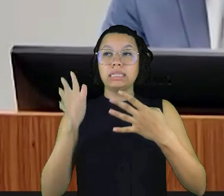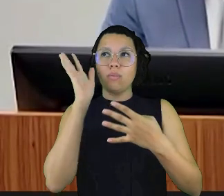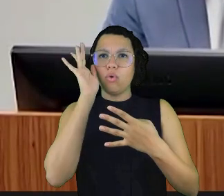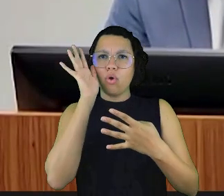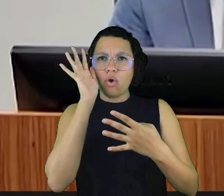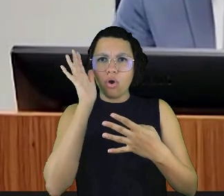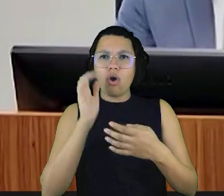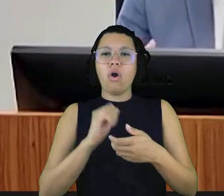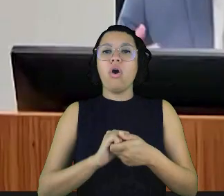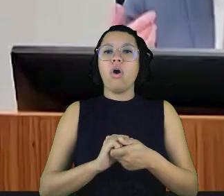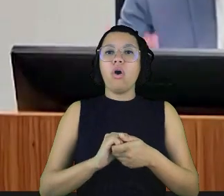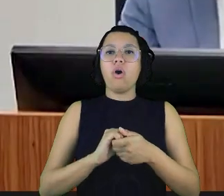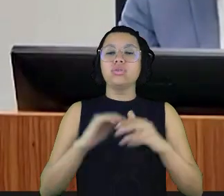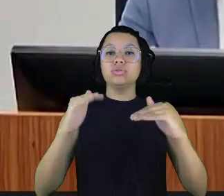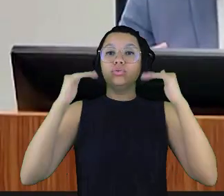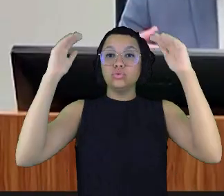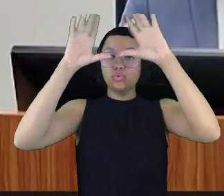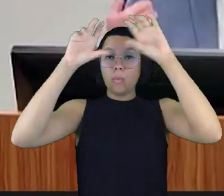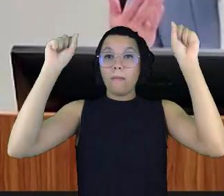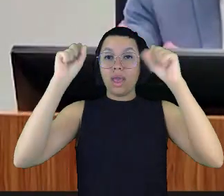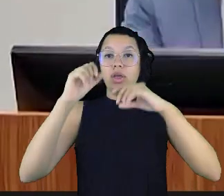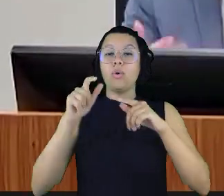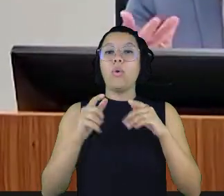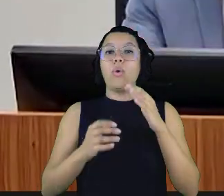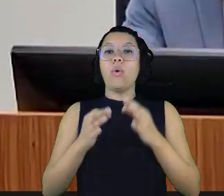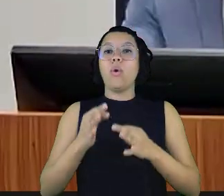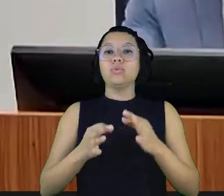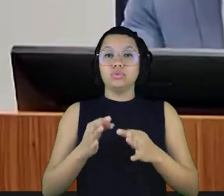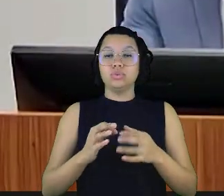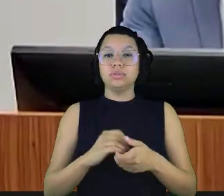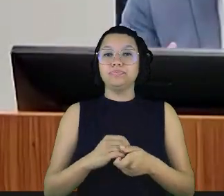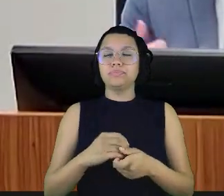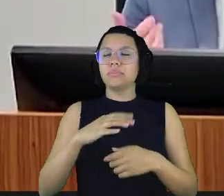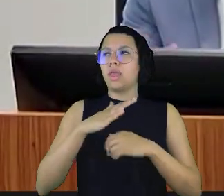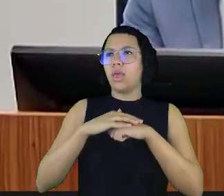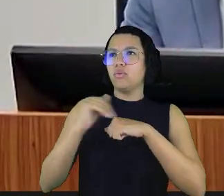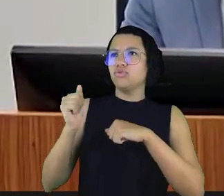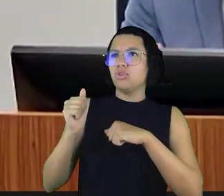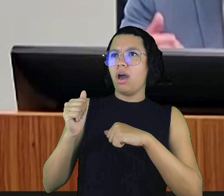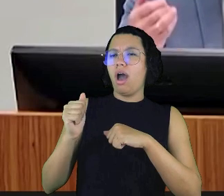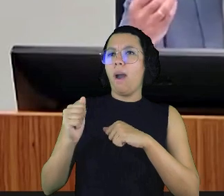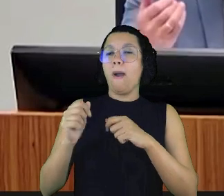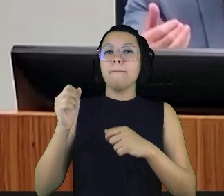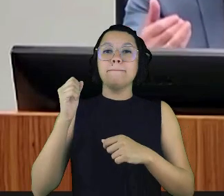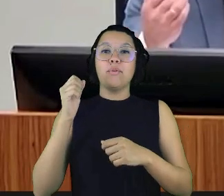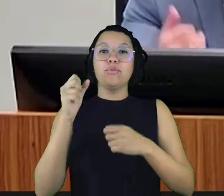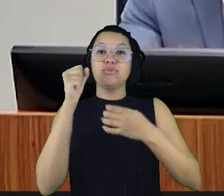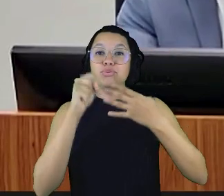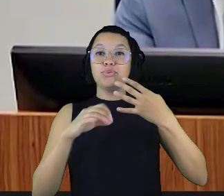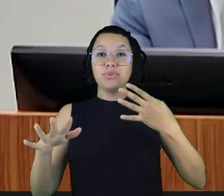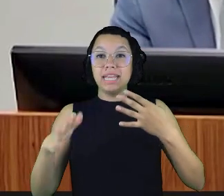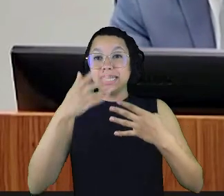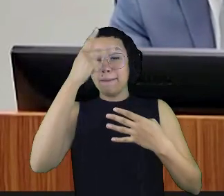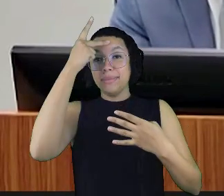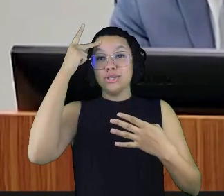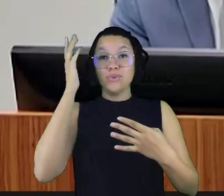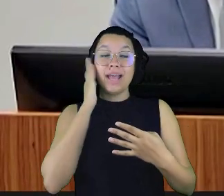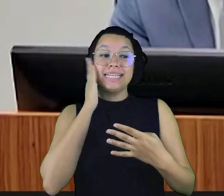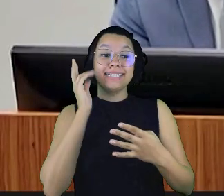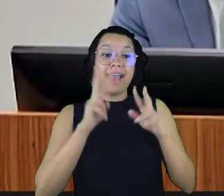Superior Tribunal de Justiça, que eu particularmente chamo de jurisprudência do alfabetizado, a pessoa que sabe ler, a respeito do